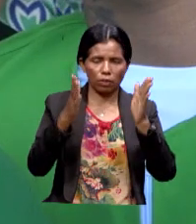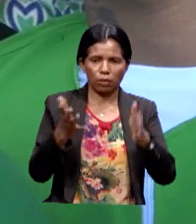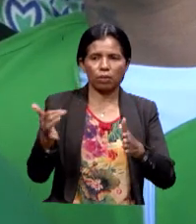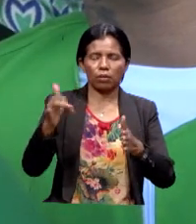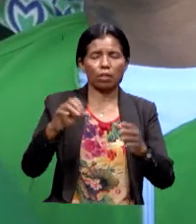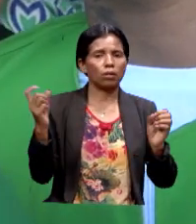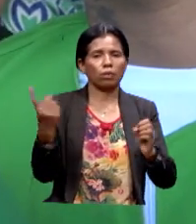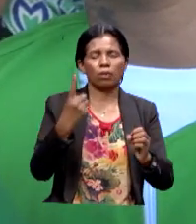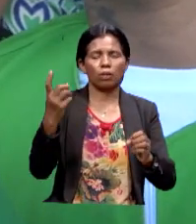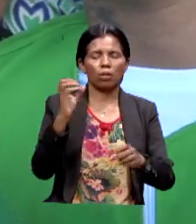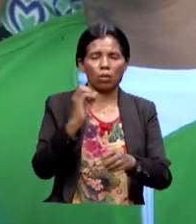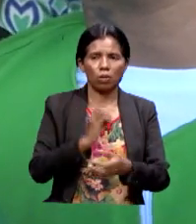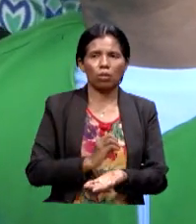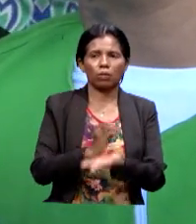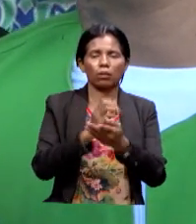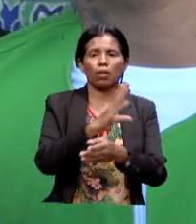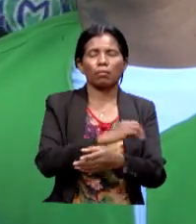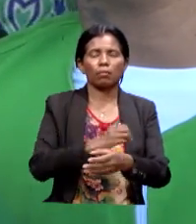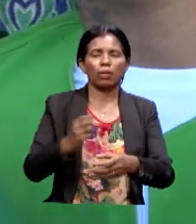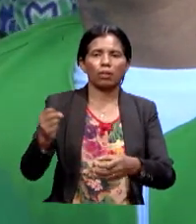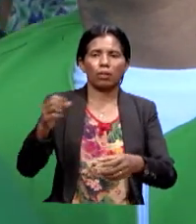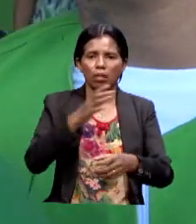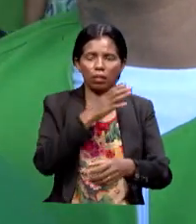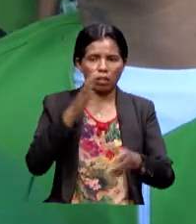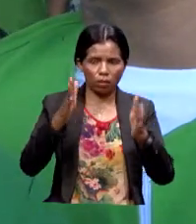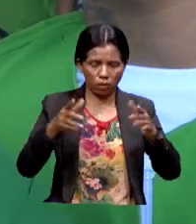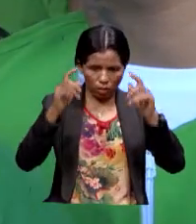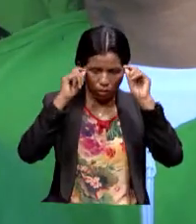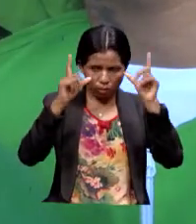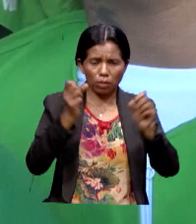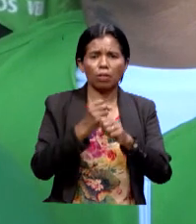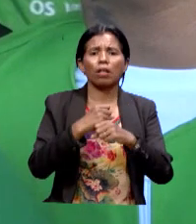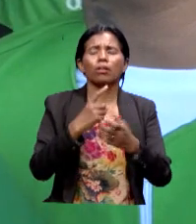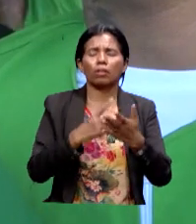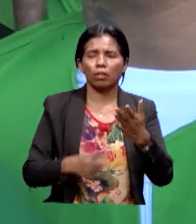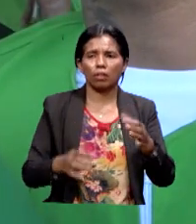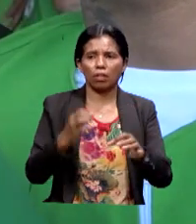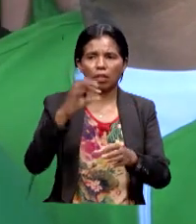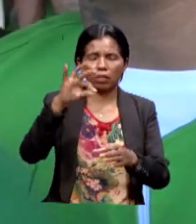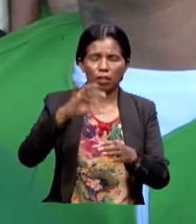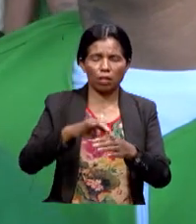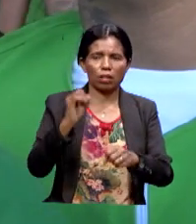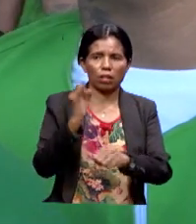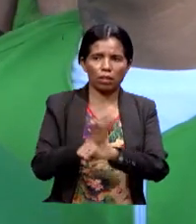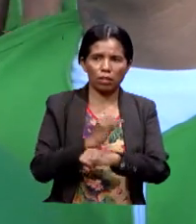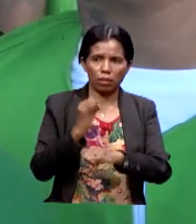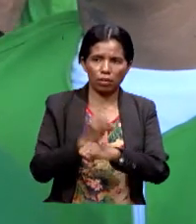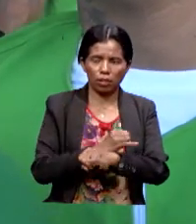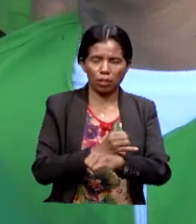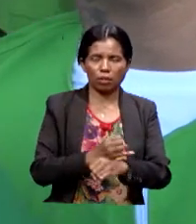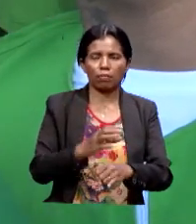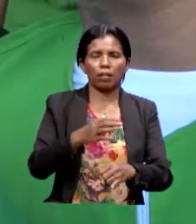cusi, mas bem, ba agricultor e Timor larantoma. Atual saída. A tu produz indústria ba fini ba animal